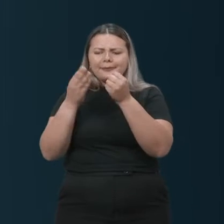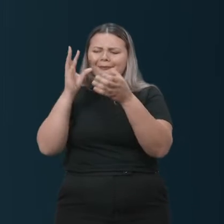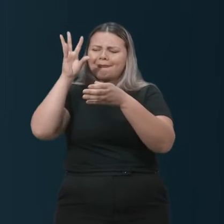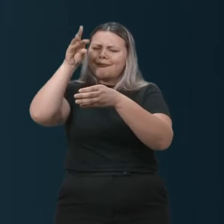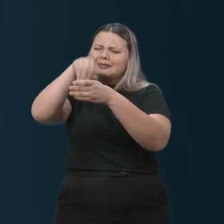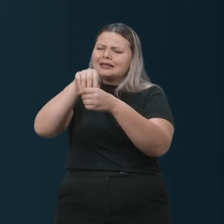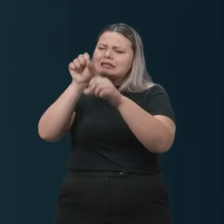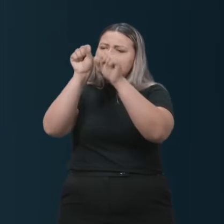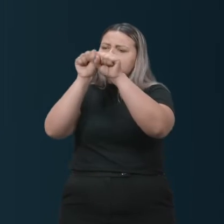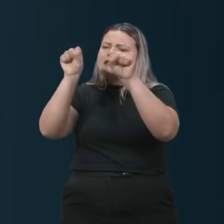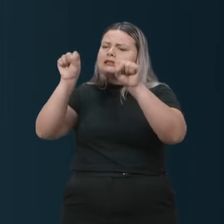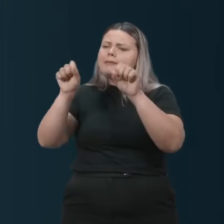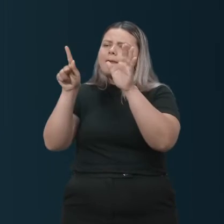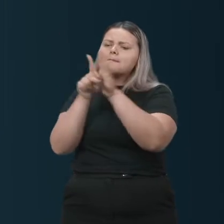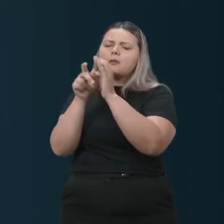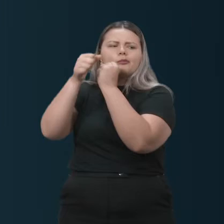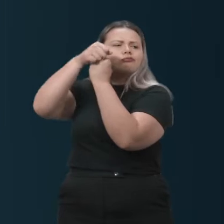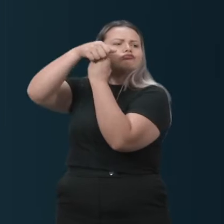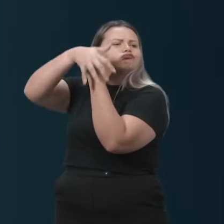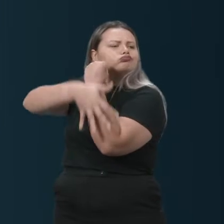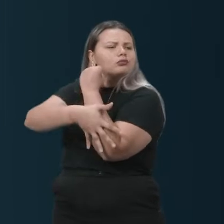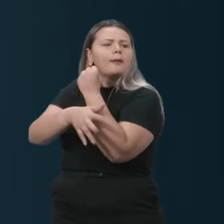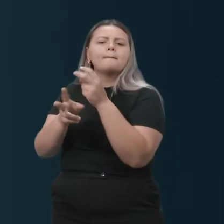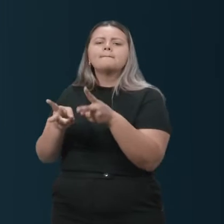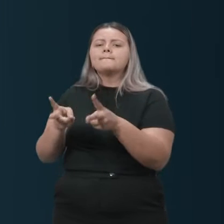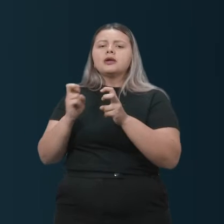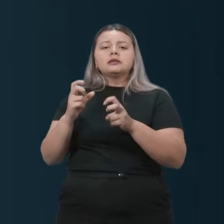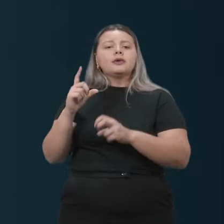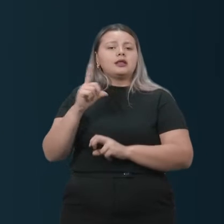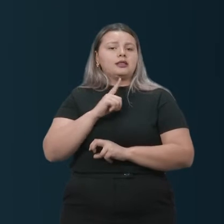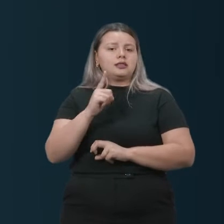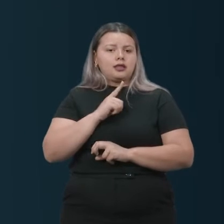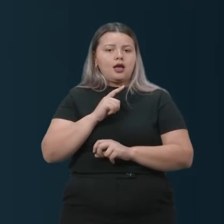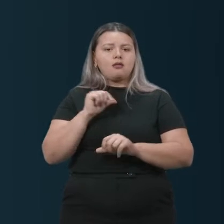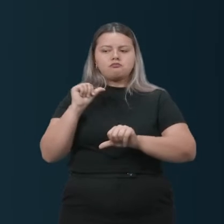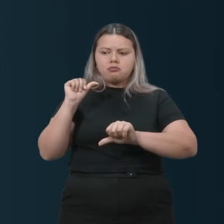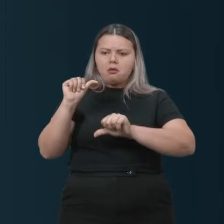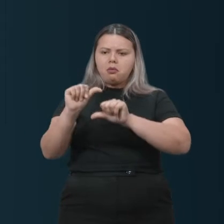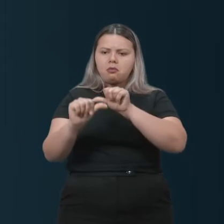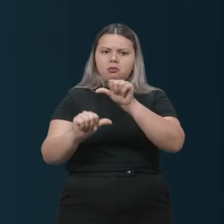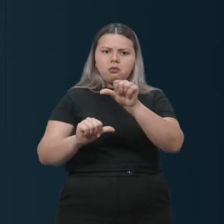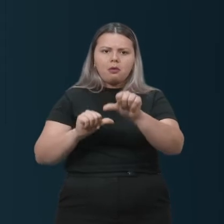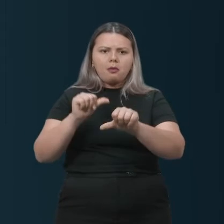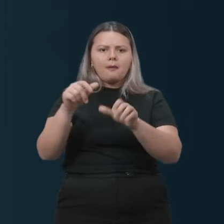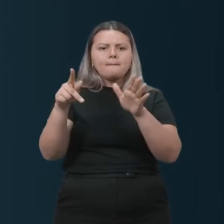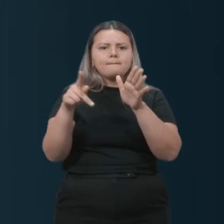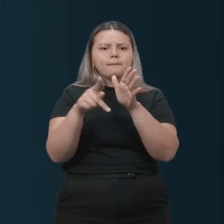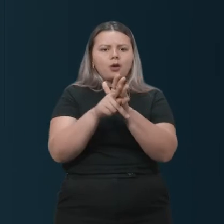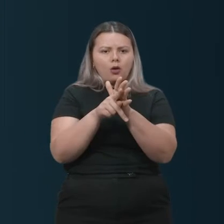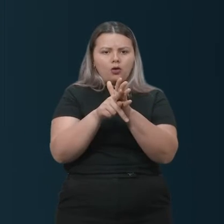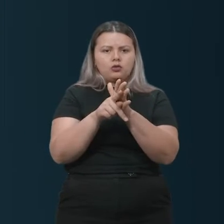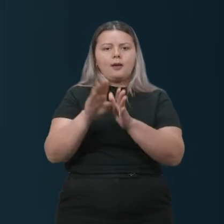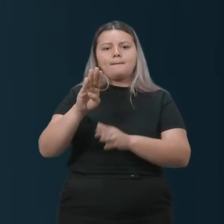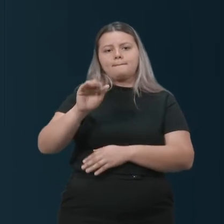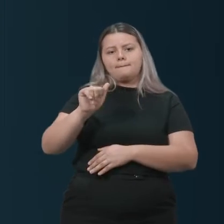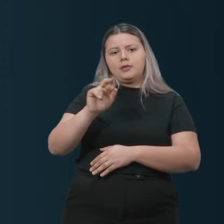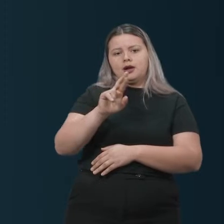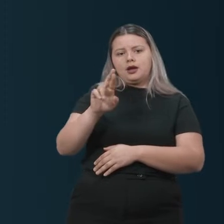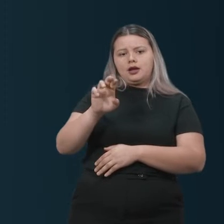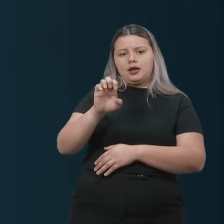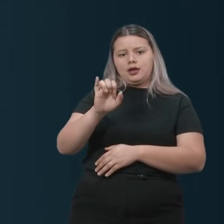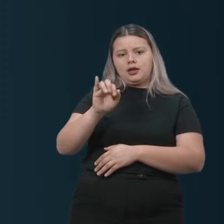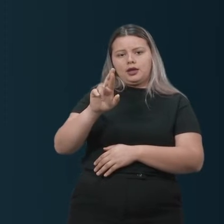sustentar outras células do sistema nervoso, os astrócitos têm importância para a formação da barreira